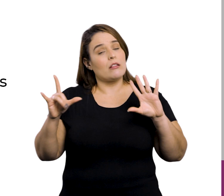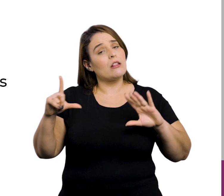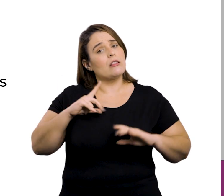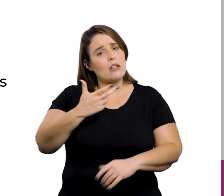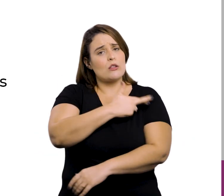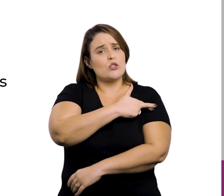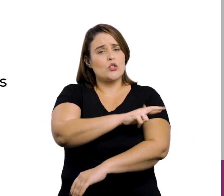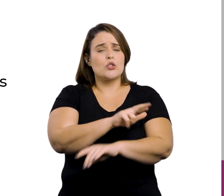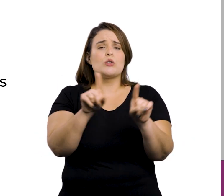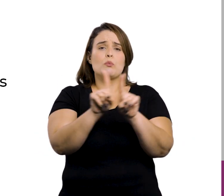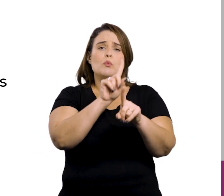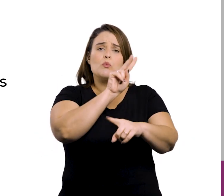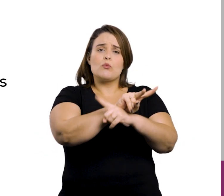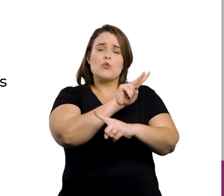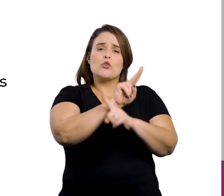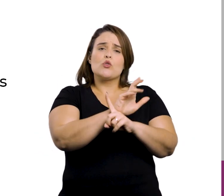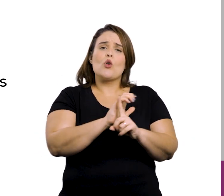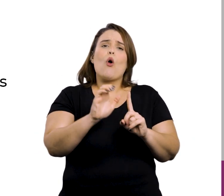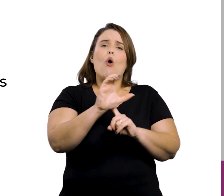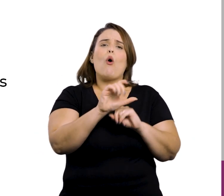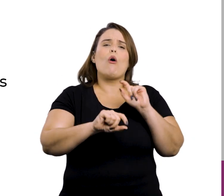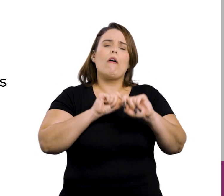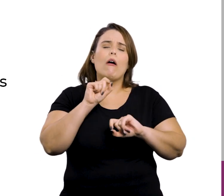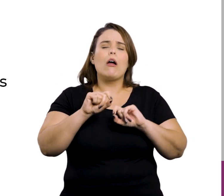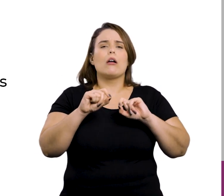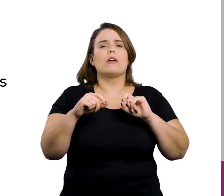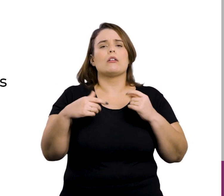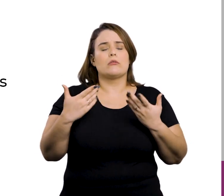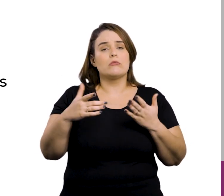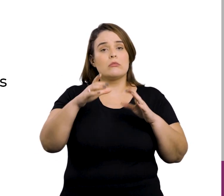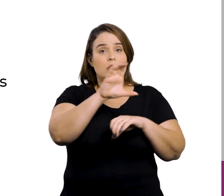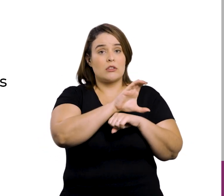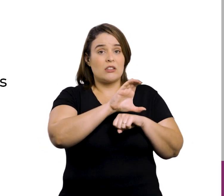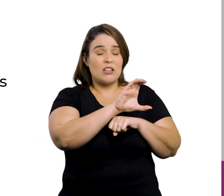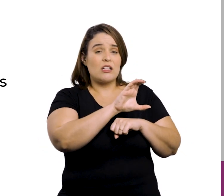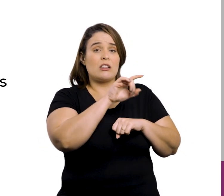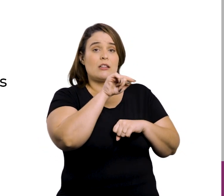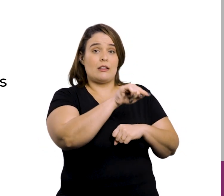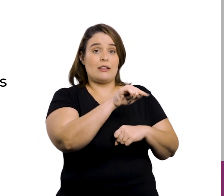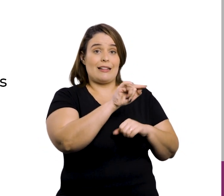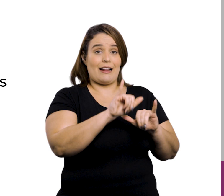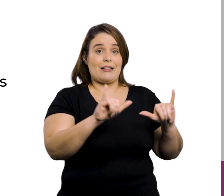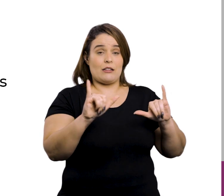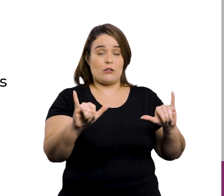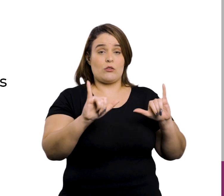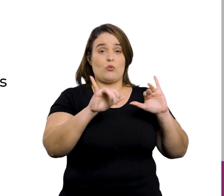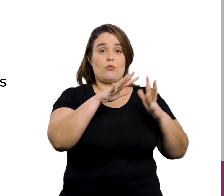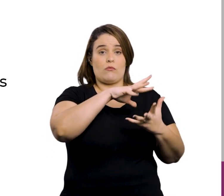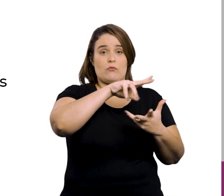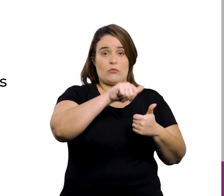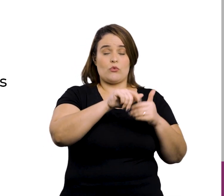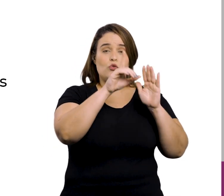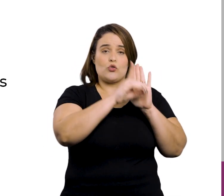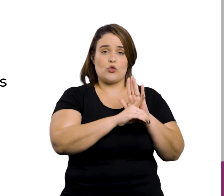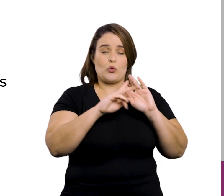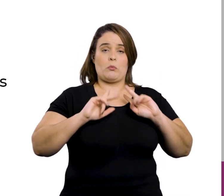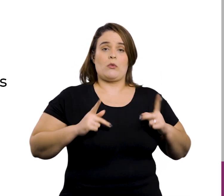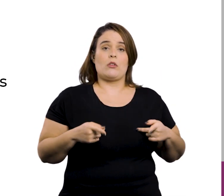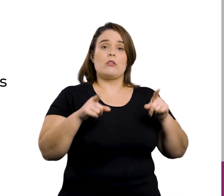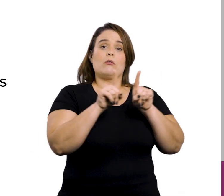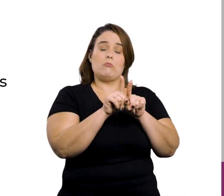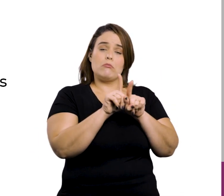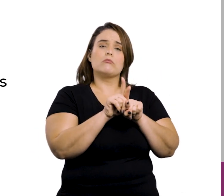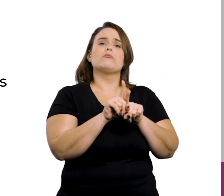e a proteção aos cultos e ritos estar garantida na Declaração Universal dos Direitos Humanos e na Constituição